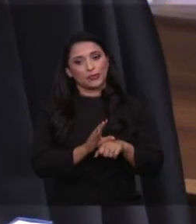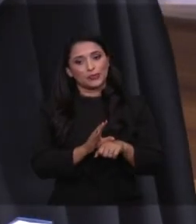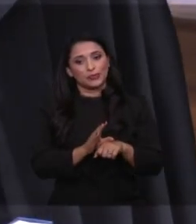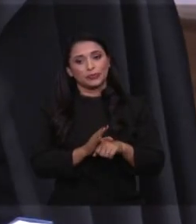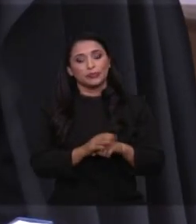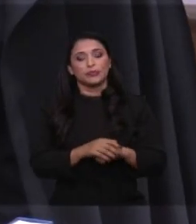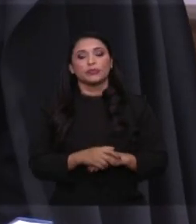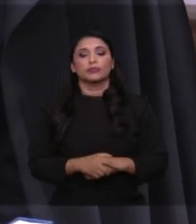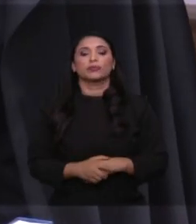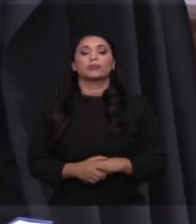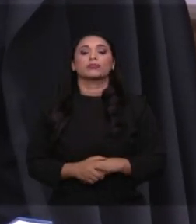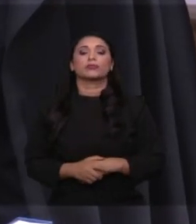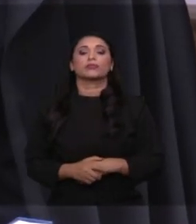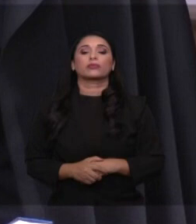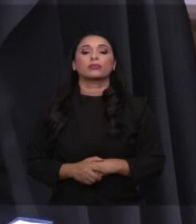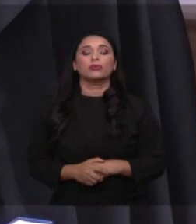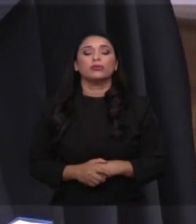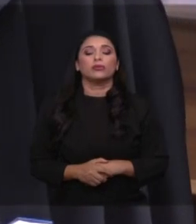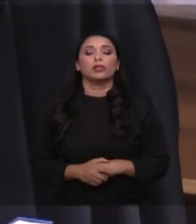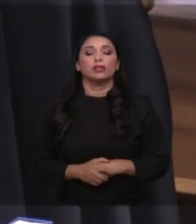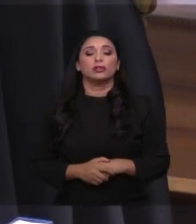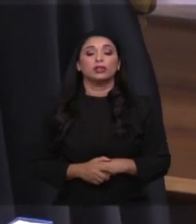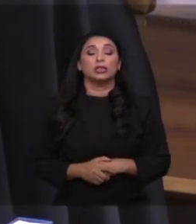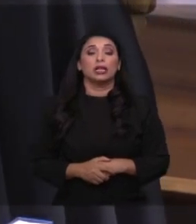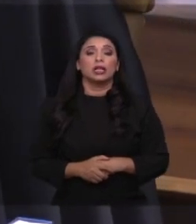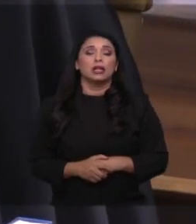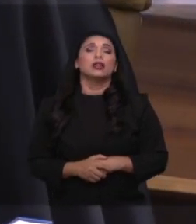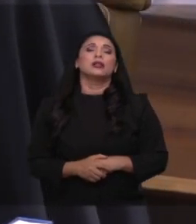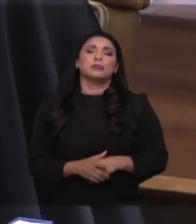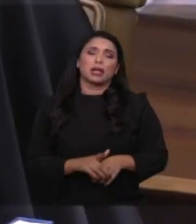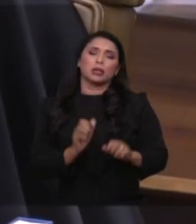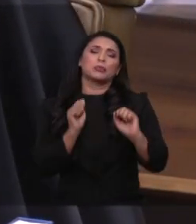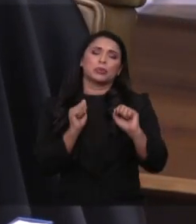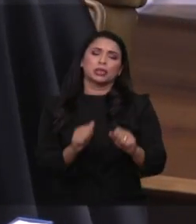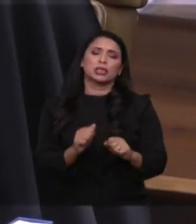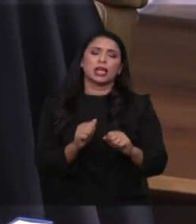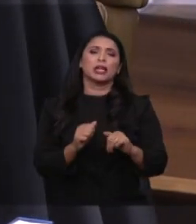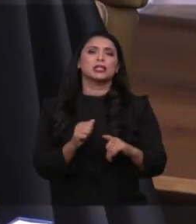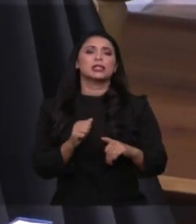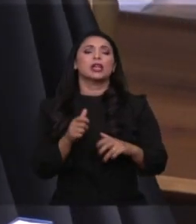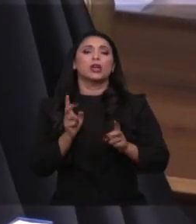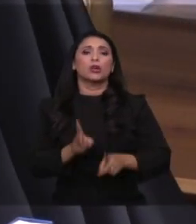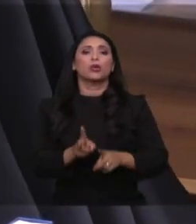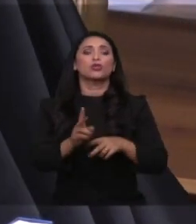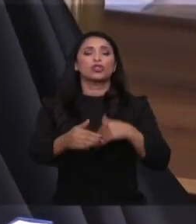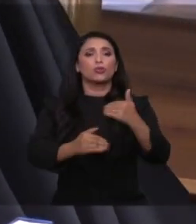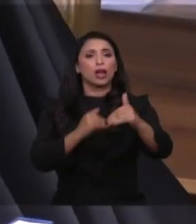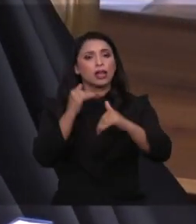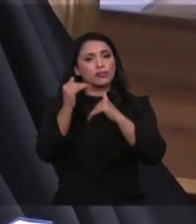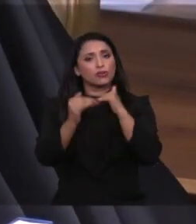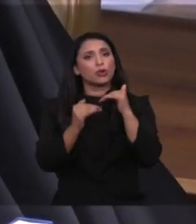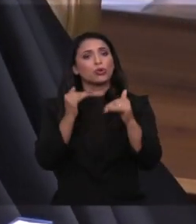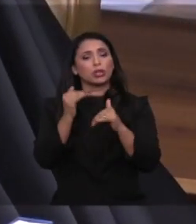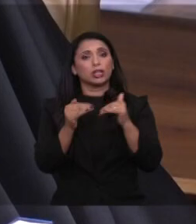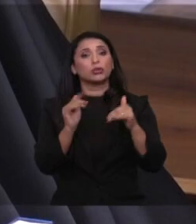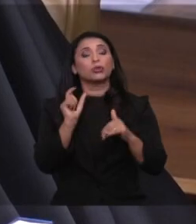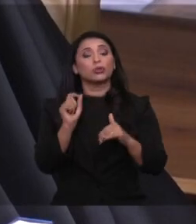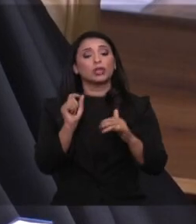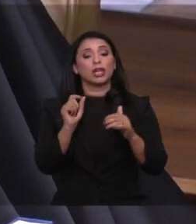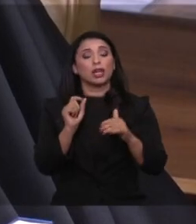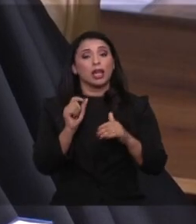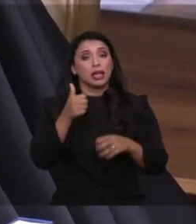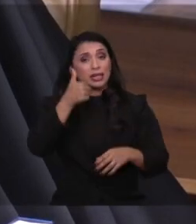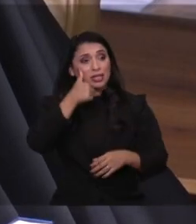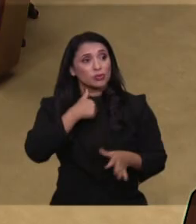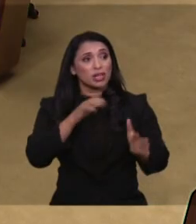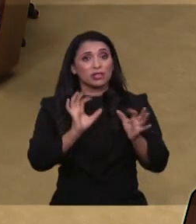para fazer com que desse continuidade a uma evolução da libertação das